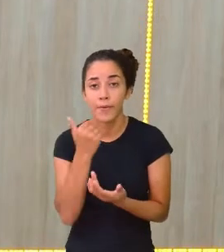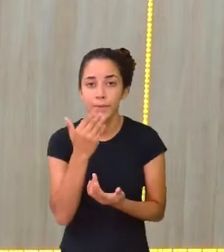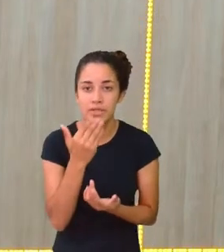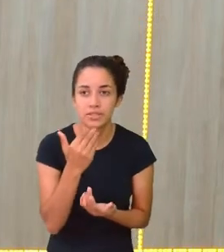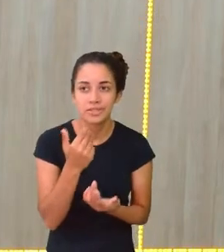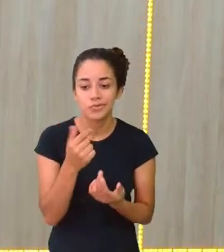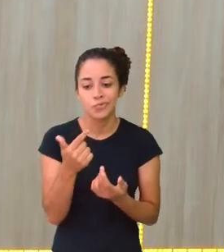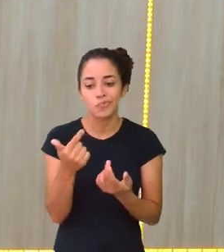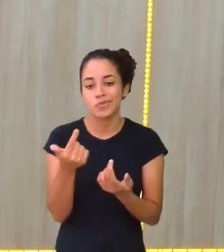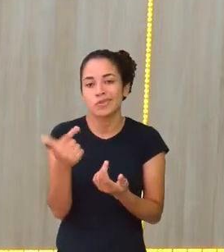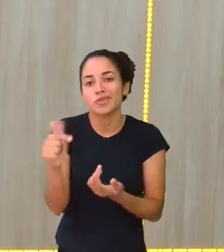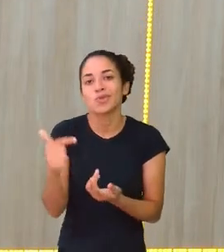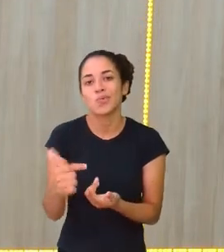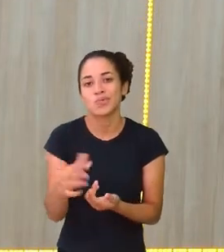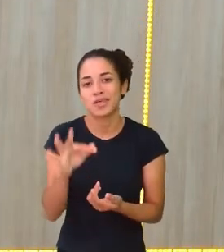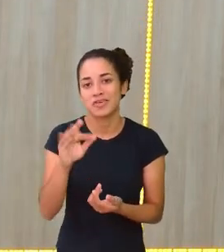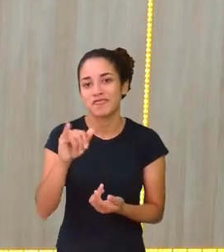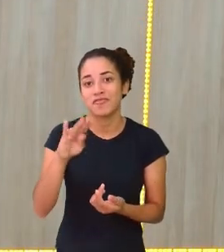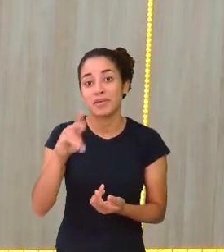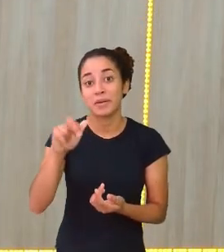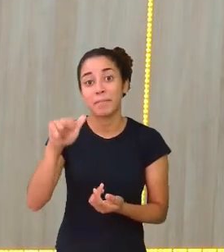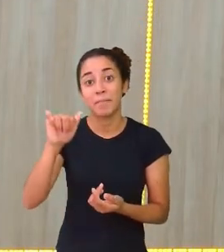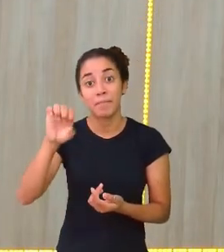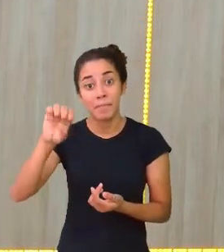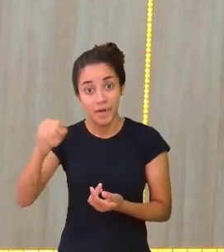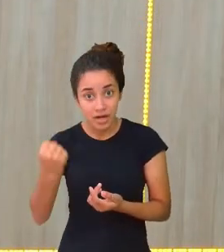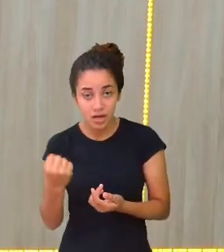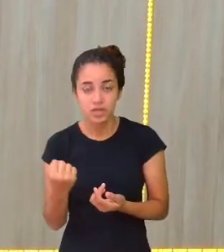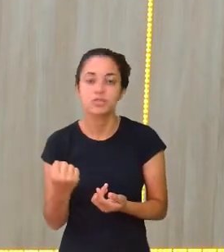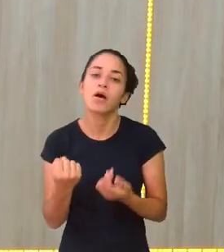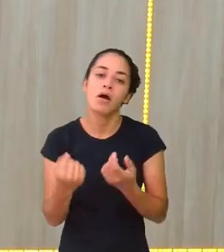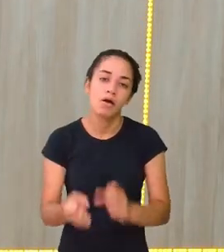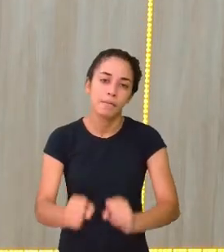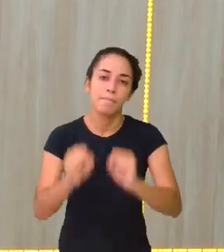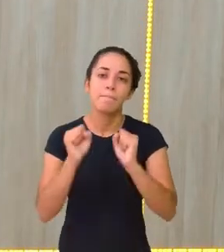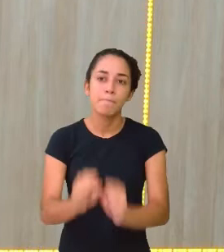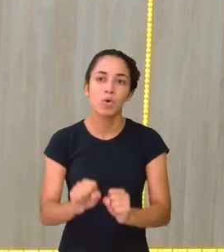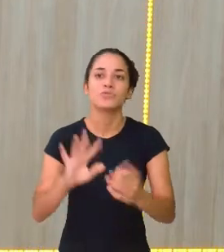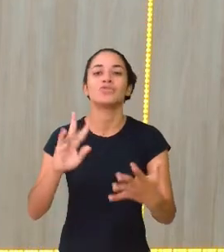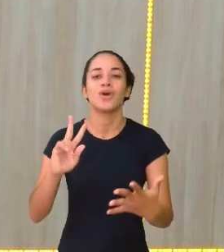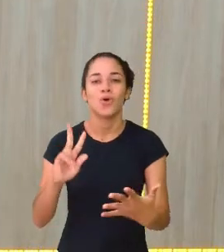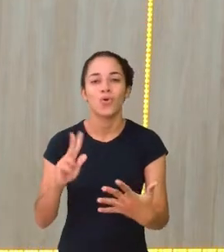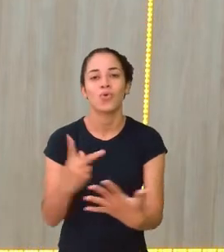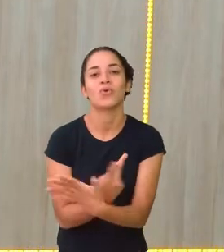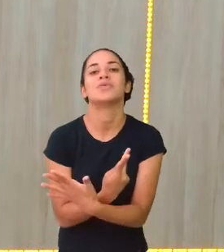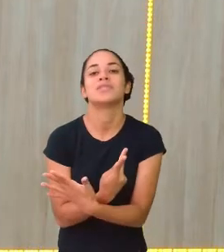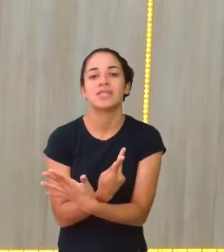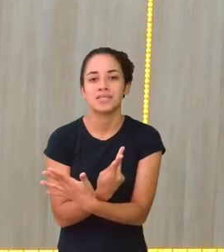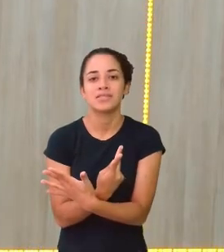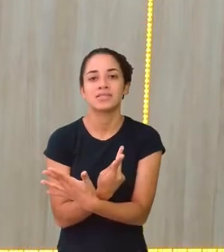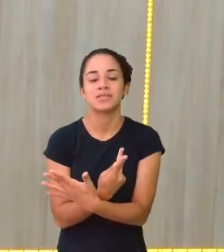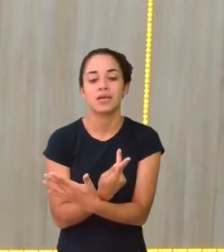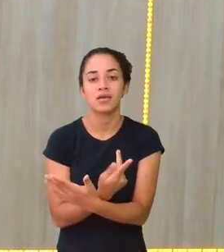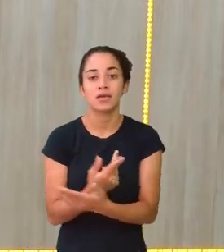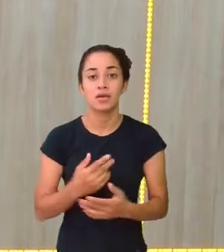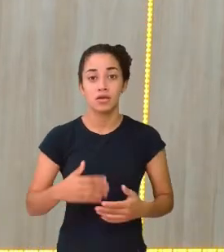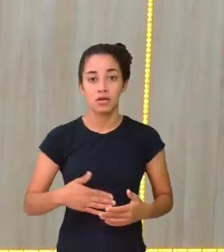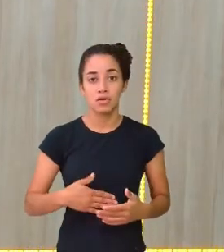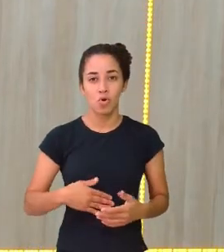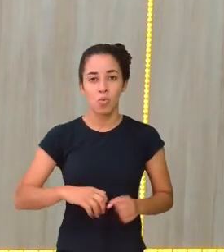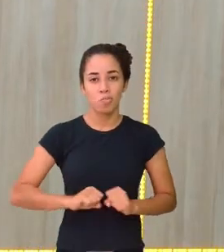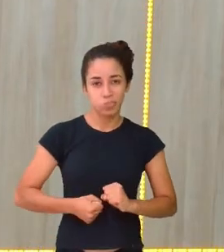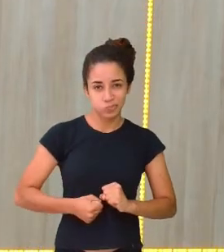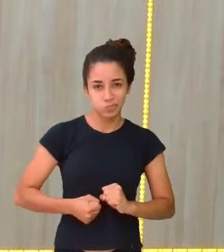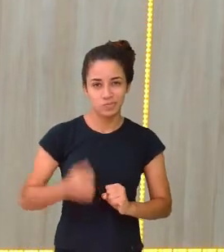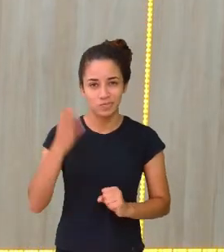em fibras, consequentemente, esse indivíduo pode ter, né, algum probleminha aí com a questão aí da prisão de ventre. Então, vamos